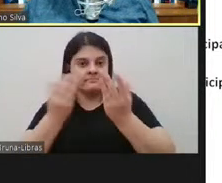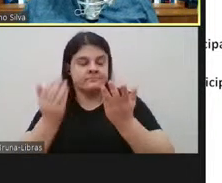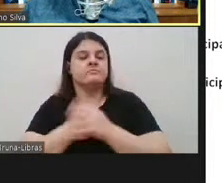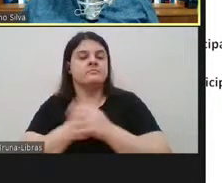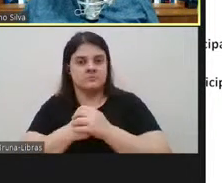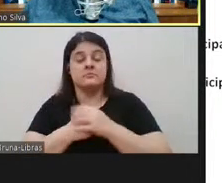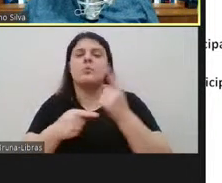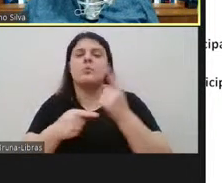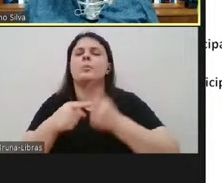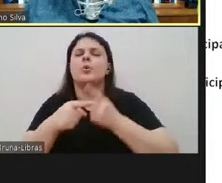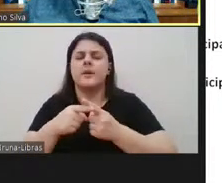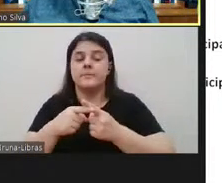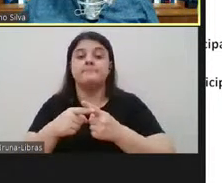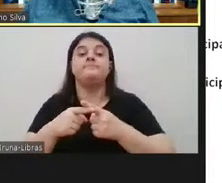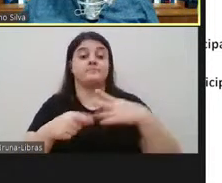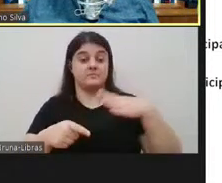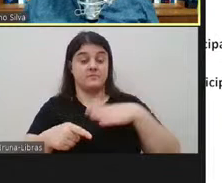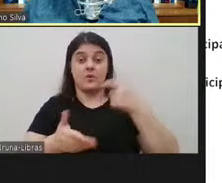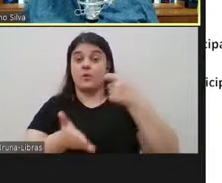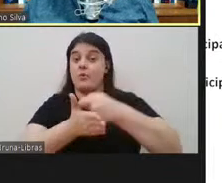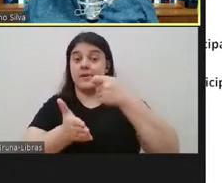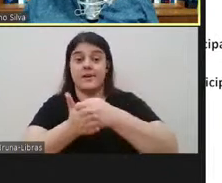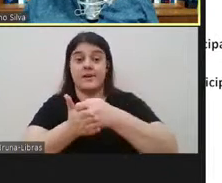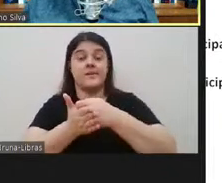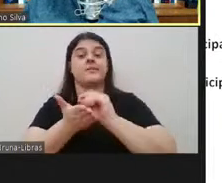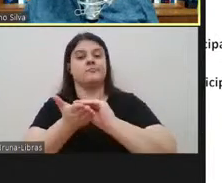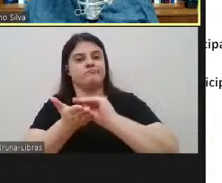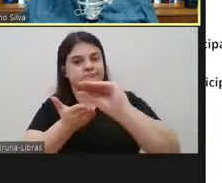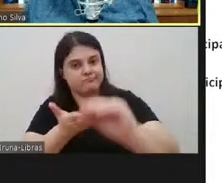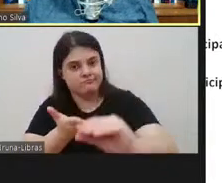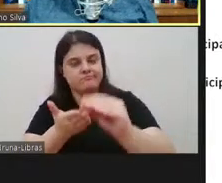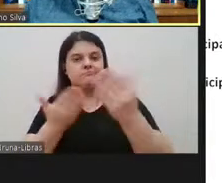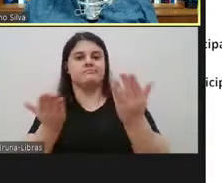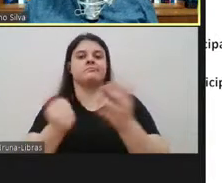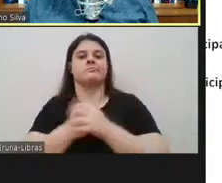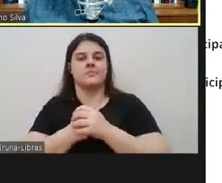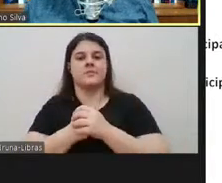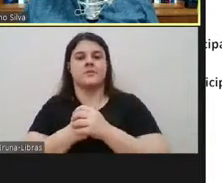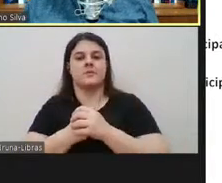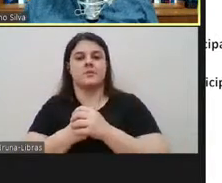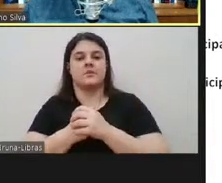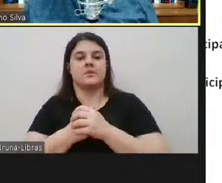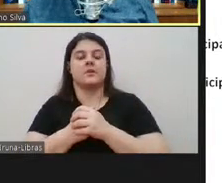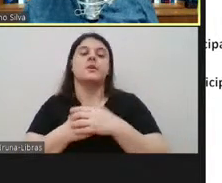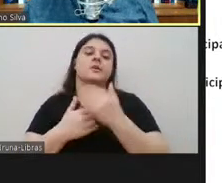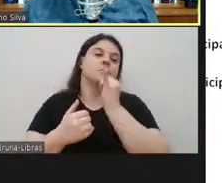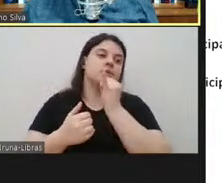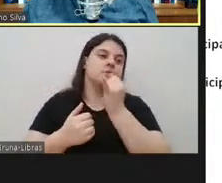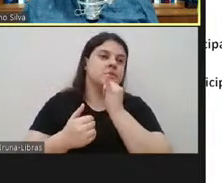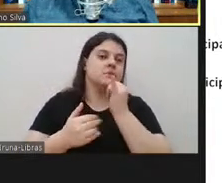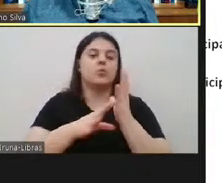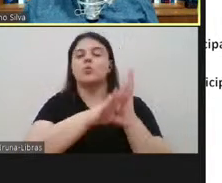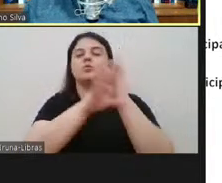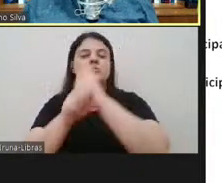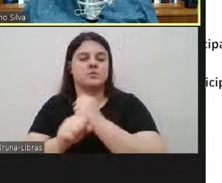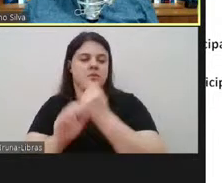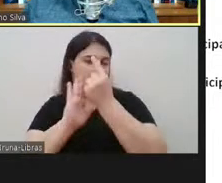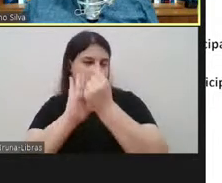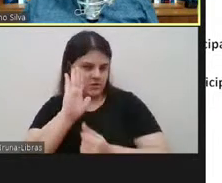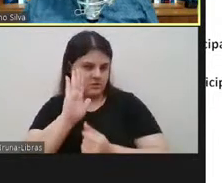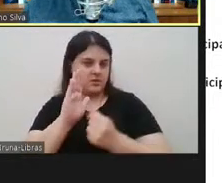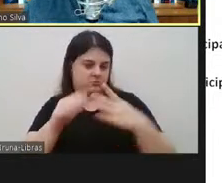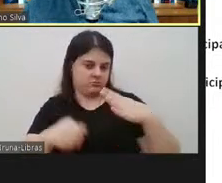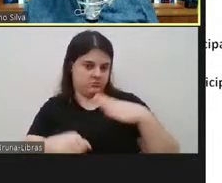né Porque porque os municípios são obrigados a financiar um tanto das políticas de educação é tão por exemplo do total do orçamento